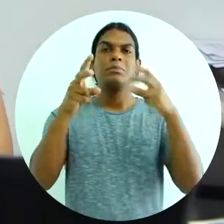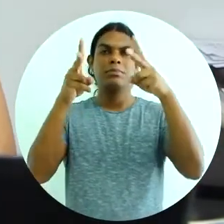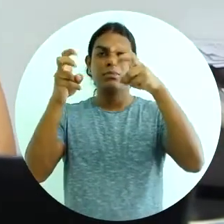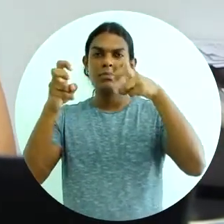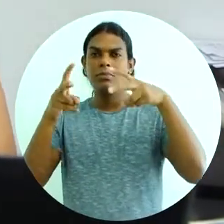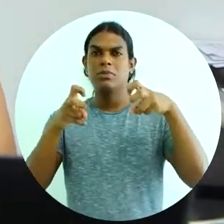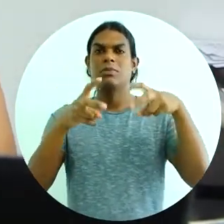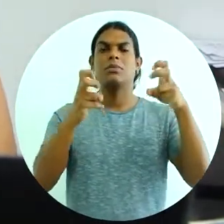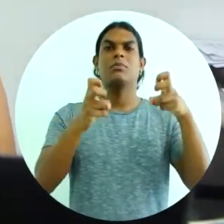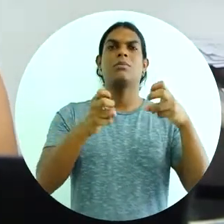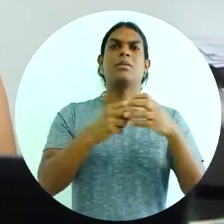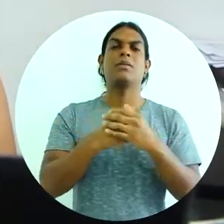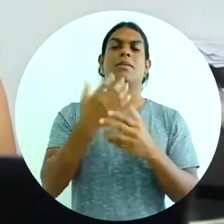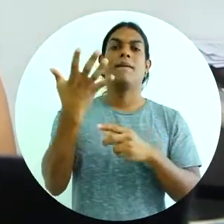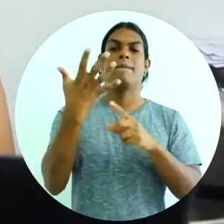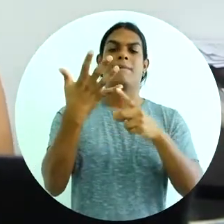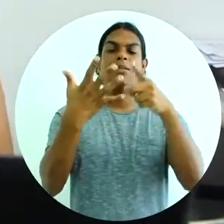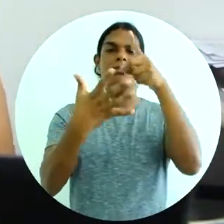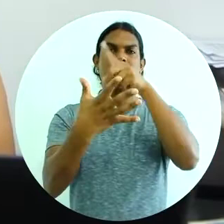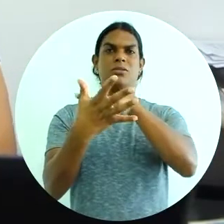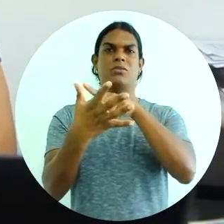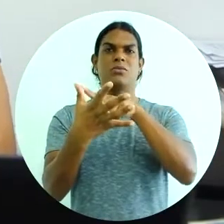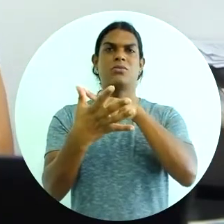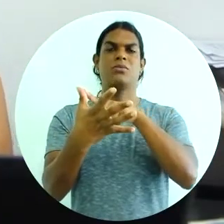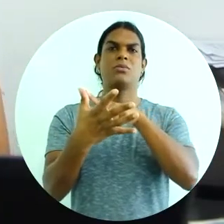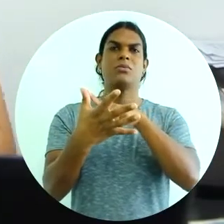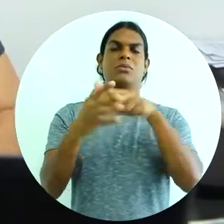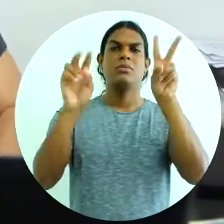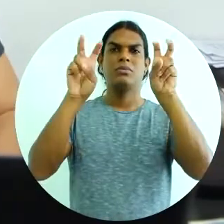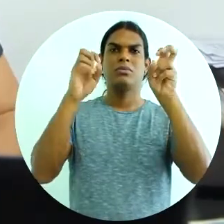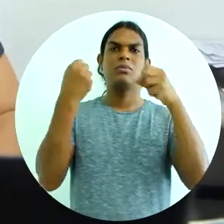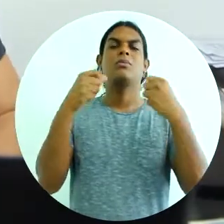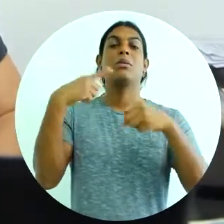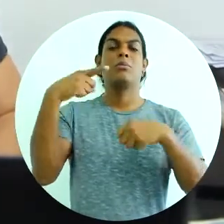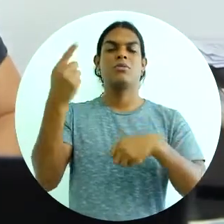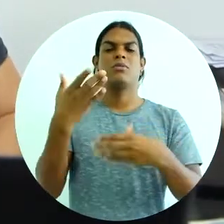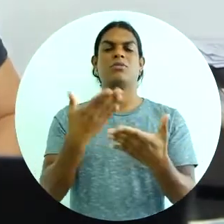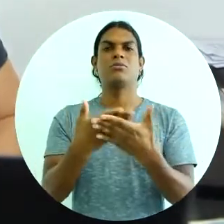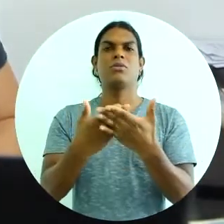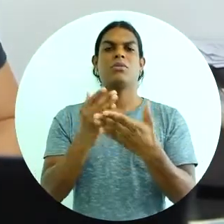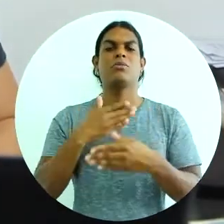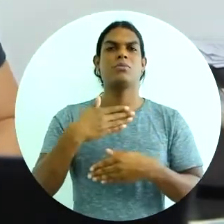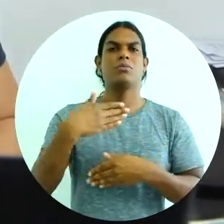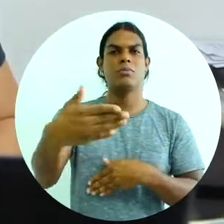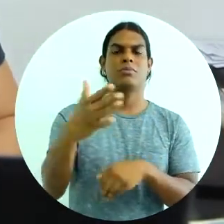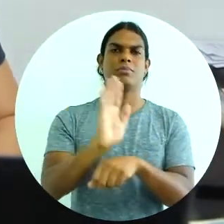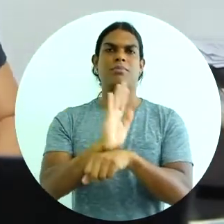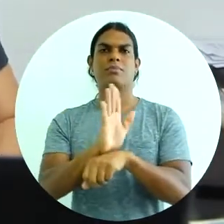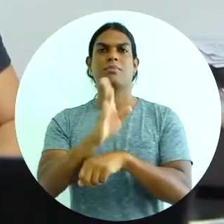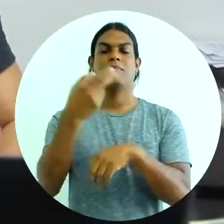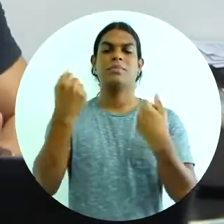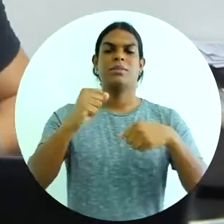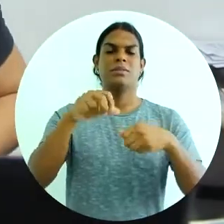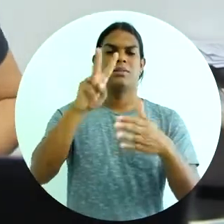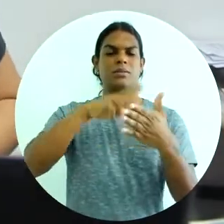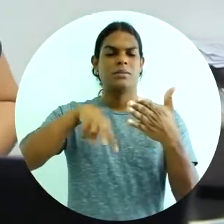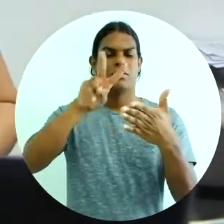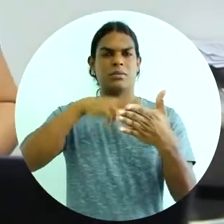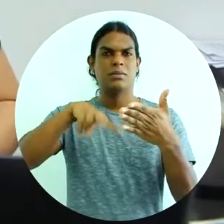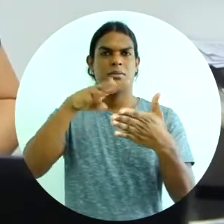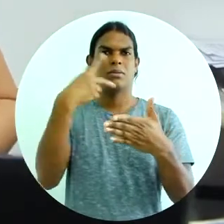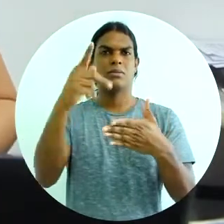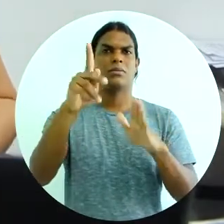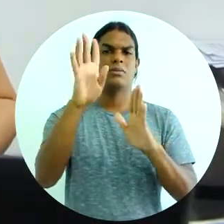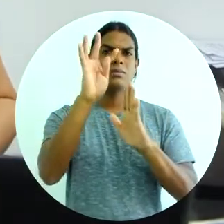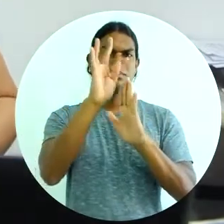5 competências que a gente vai trabalhar no próximo vídeo, e analisar o seu texto como uma produção que tem uma estruturação